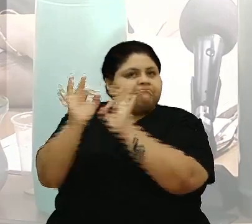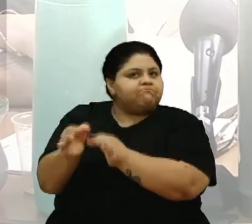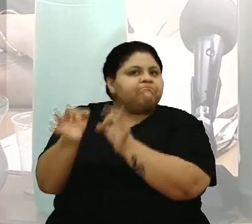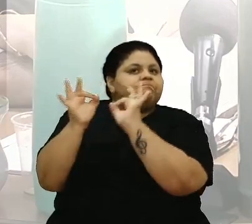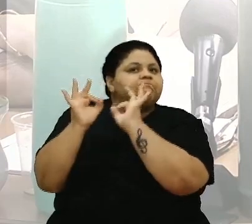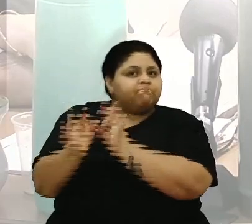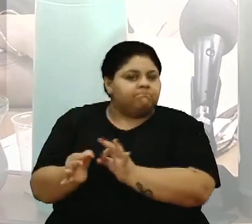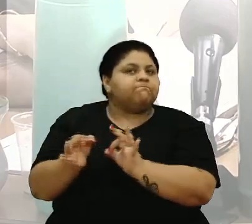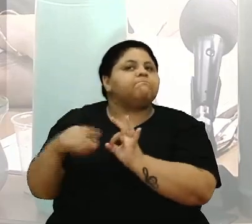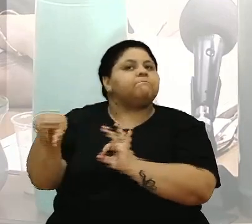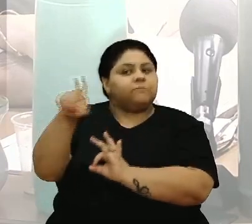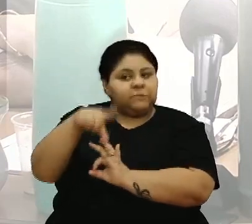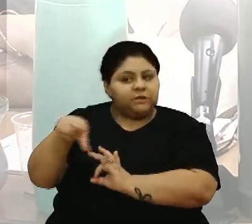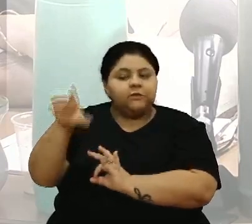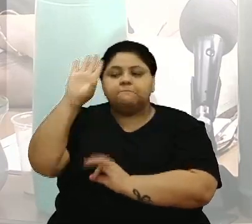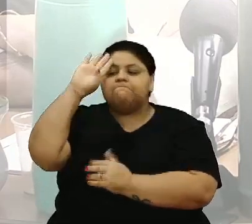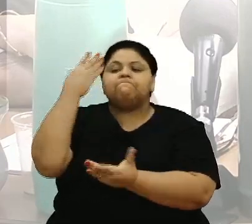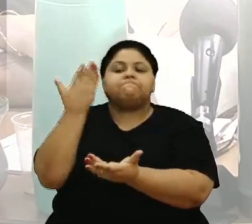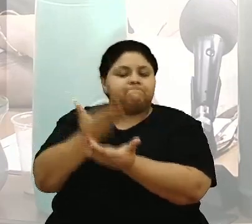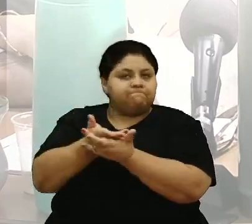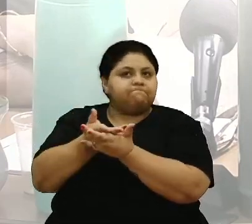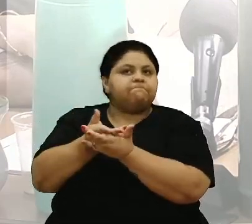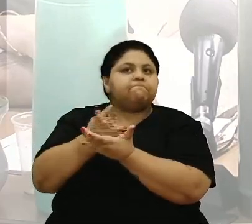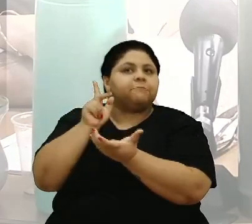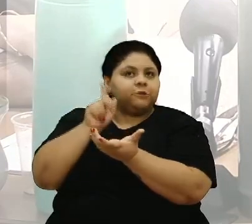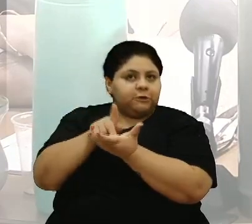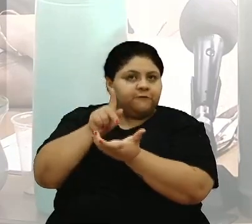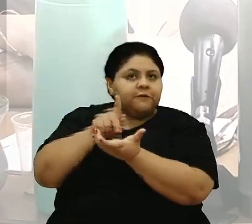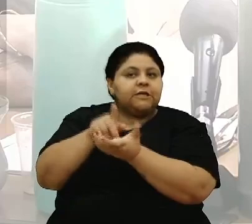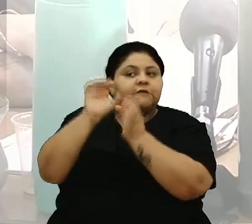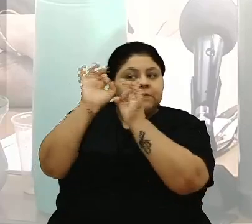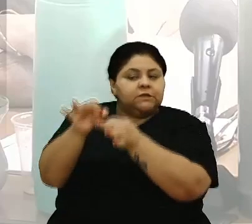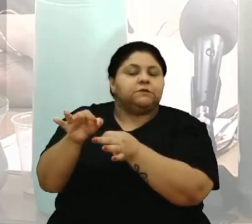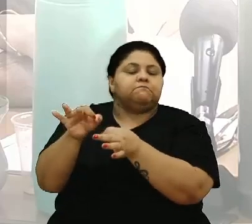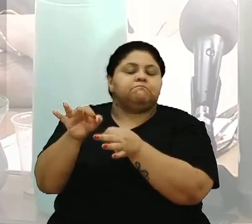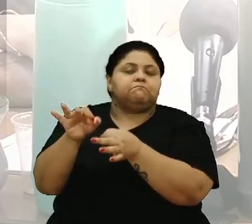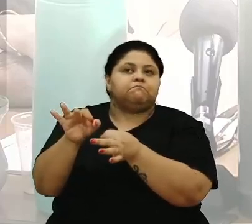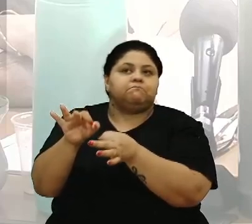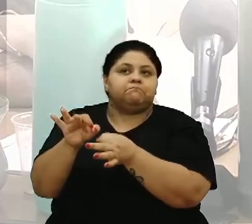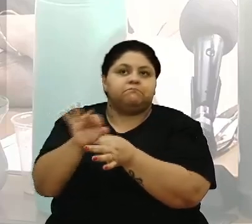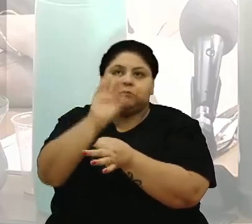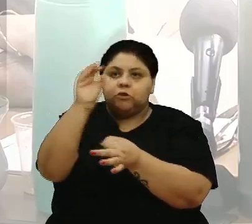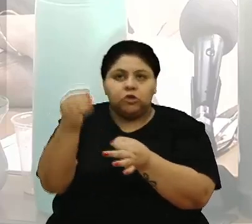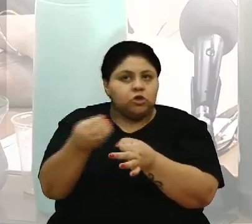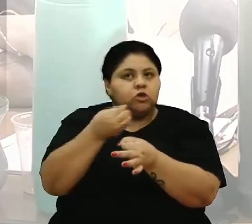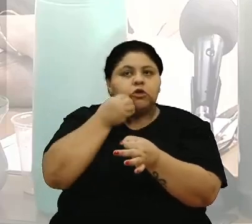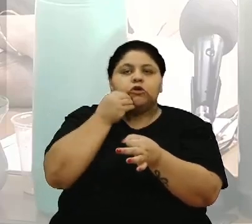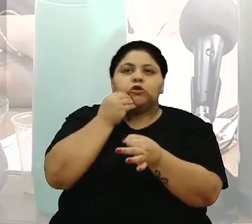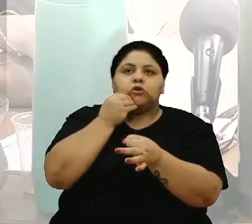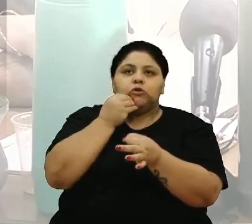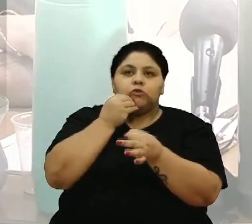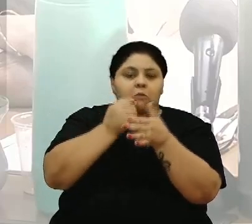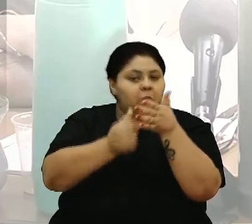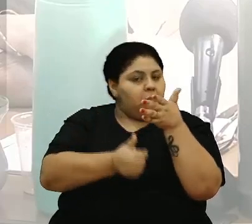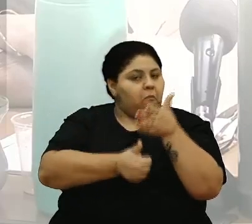aí sim a gente tem a certeza que vai dar certo e que com certeza vai reduzir ao